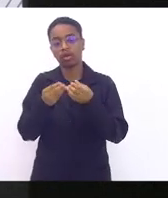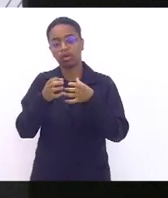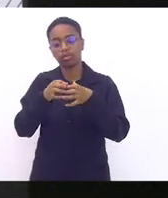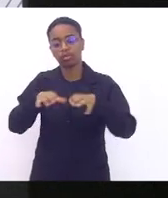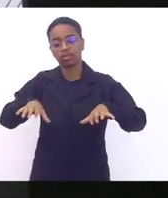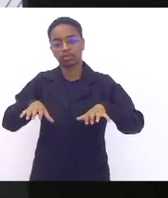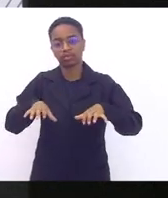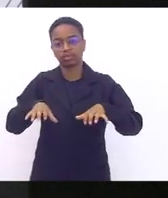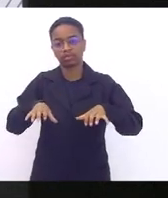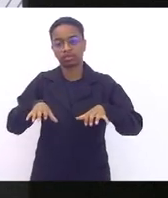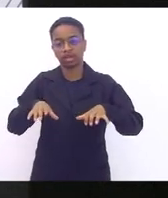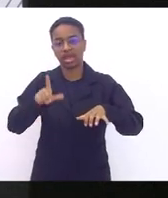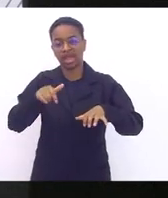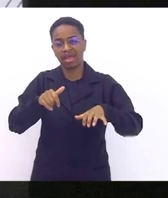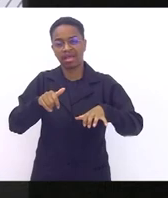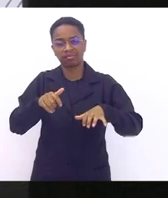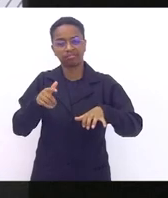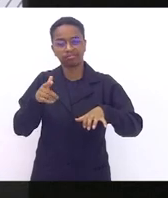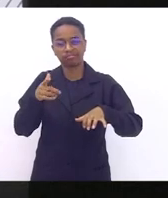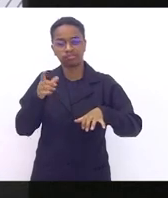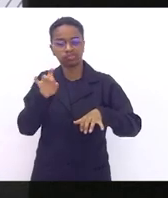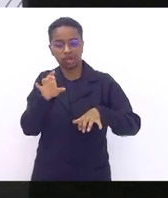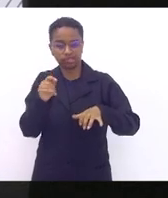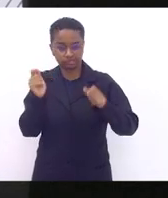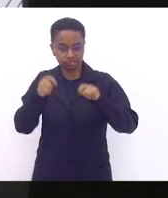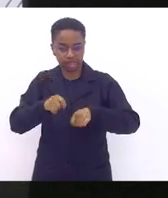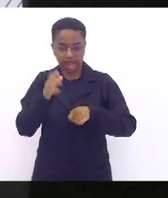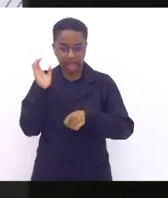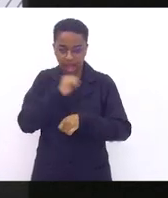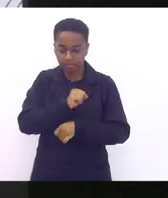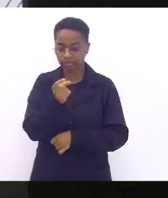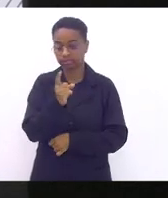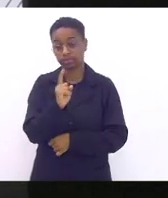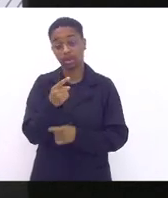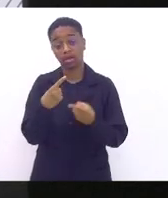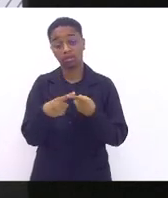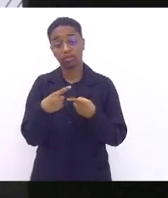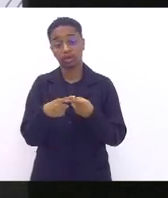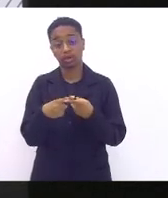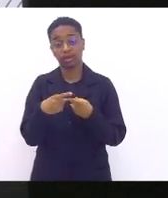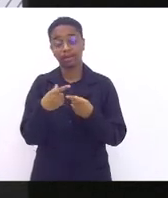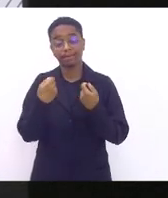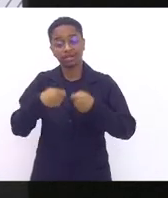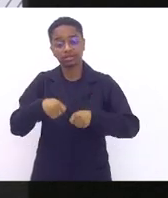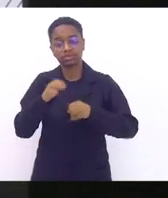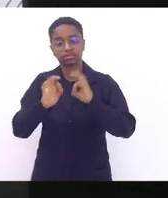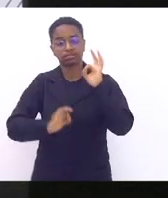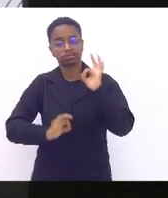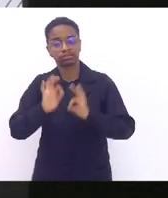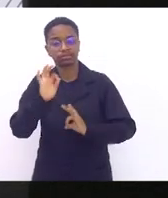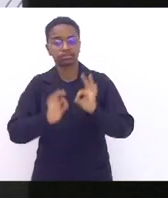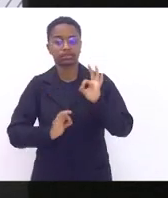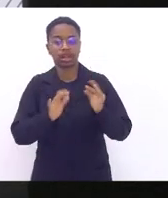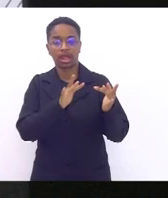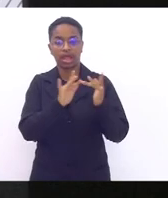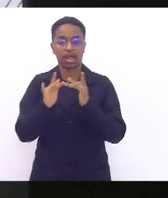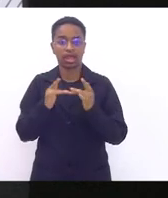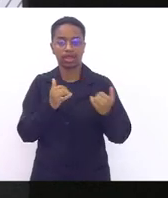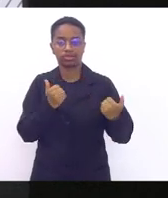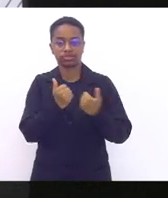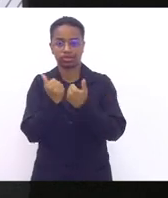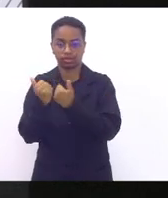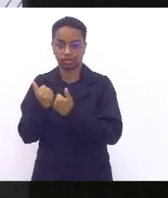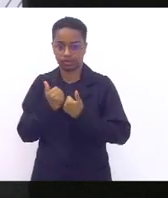descentralização, não é também uma tarefa automática, porque isso pressupõe toda uma organização da rede de